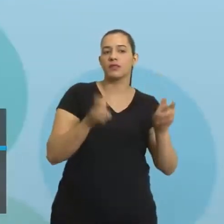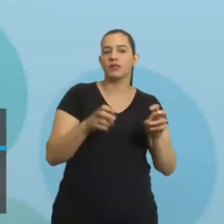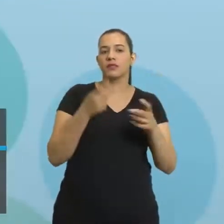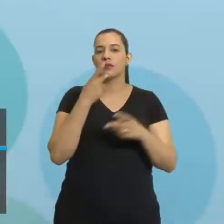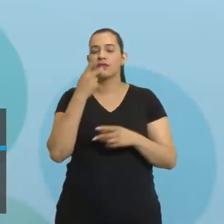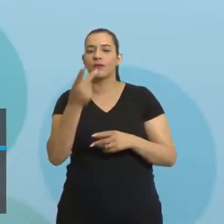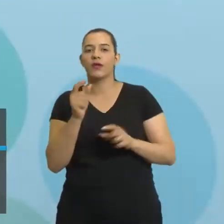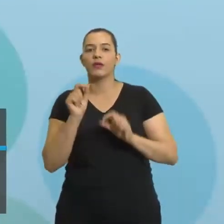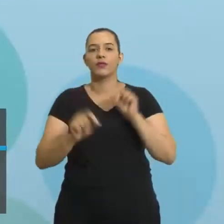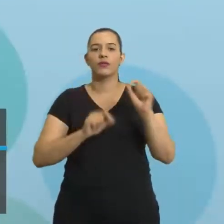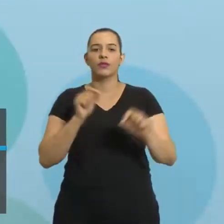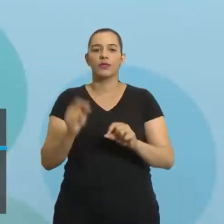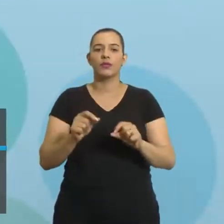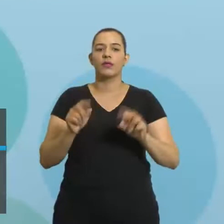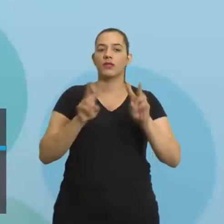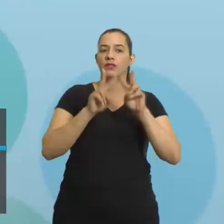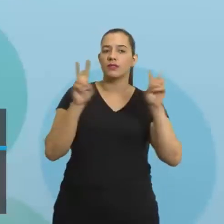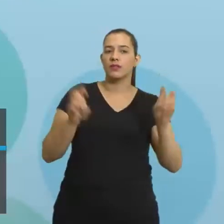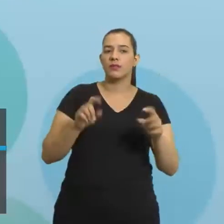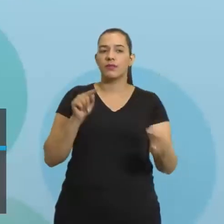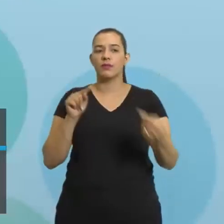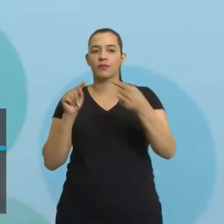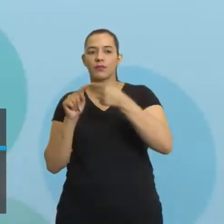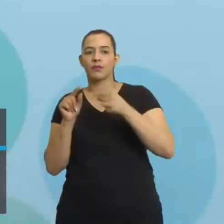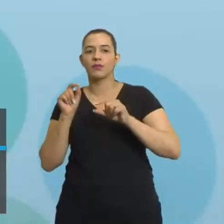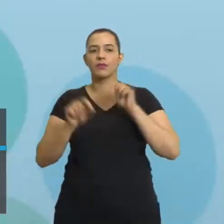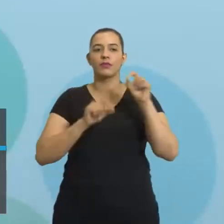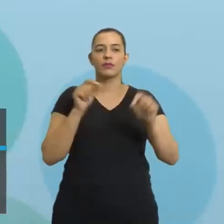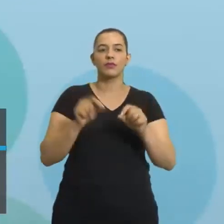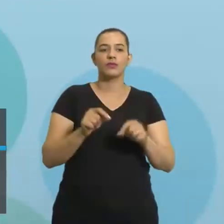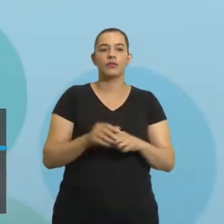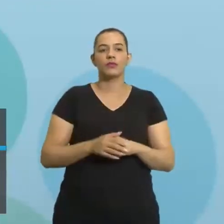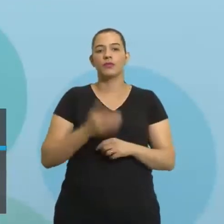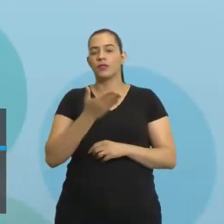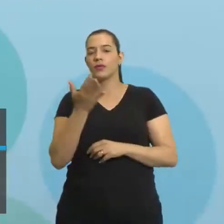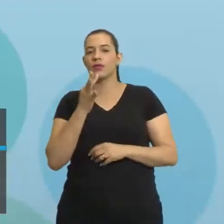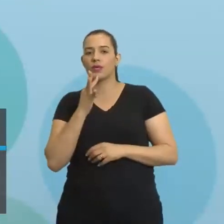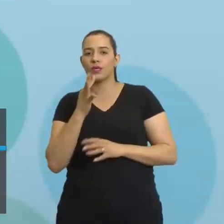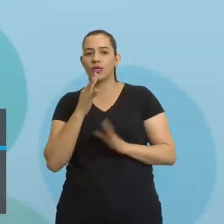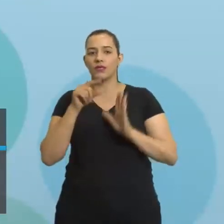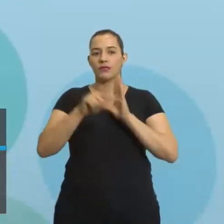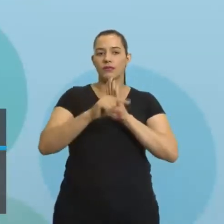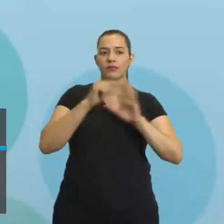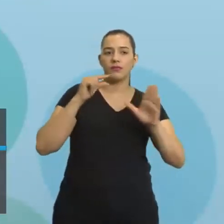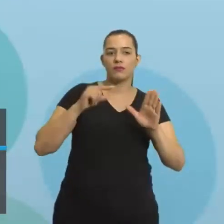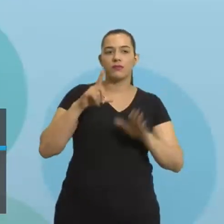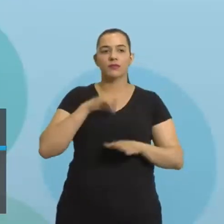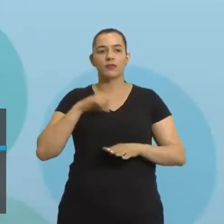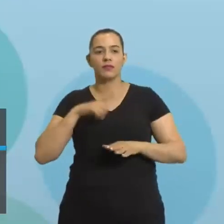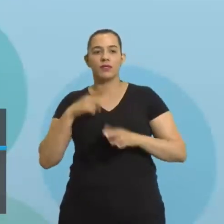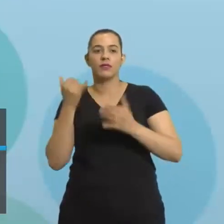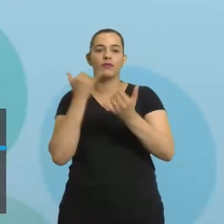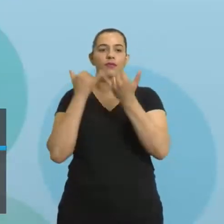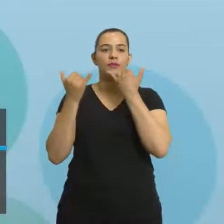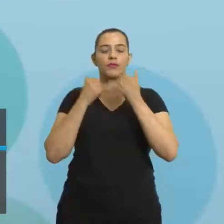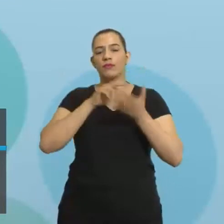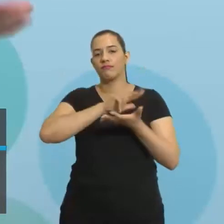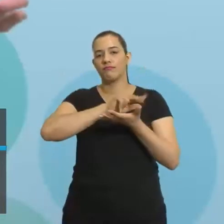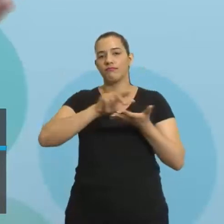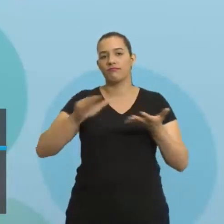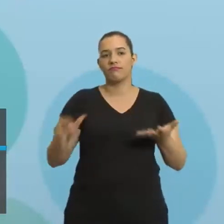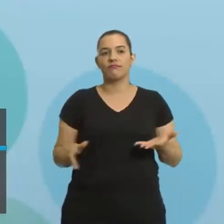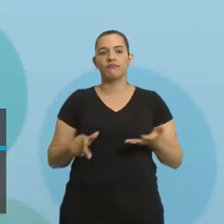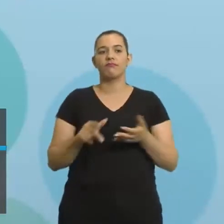vocês, o que esse título diz para vocês, né? Vocês conhecem essa editora? Vocês têm alguma informação sobre ela? Enfim, uma série de